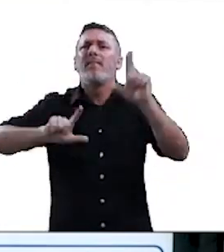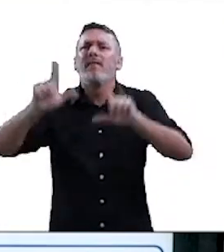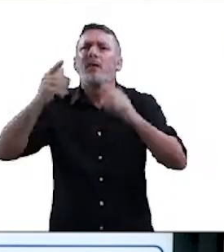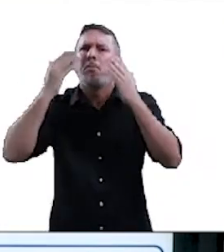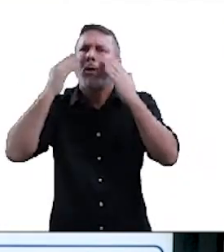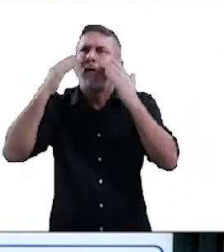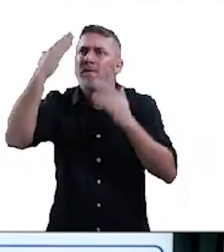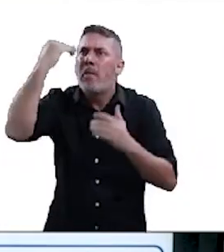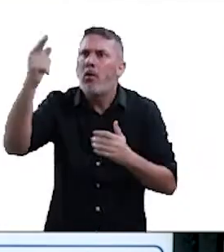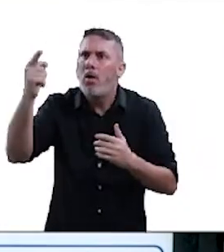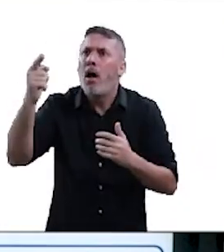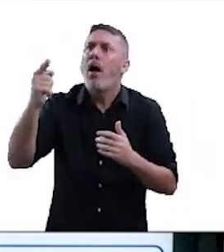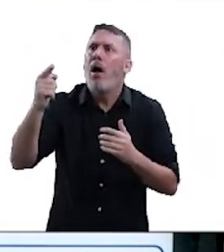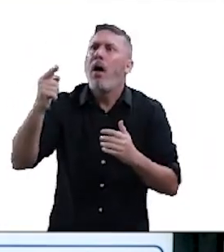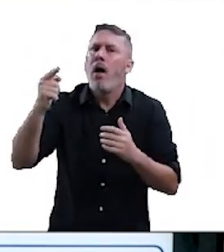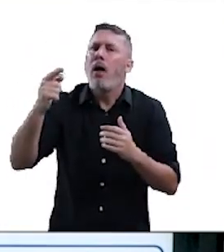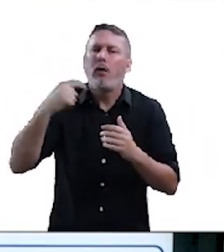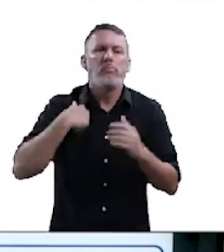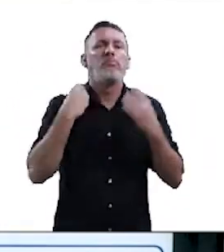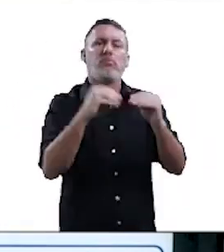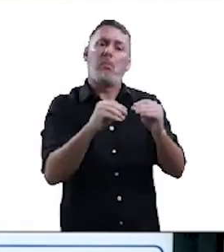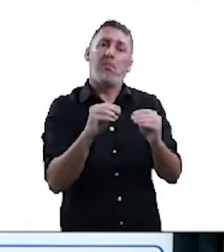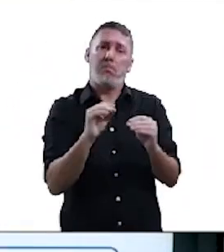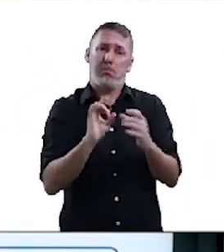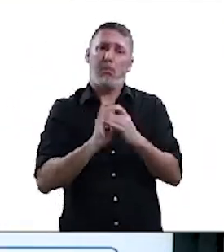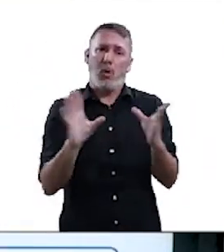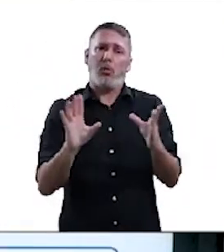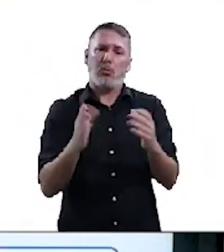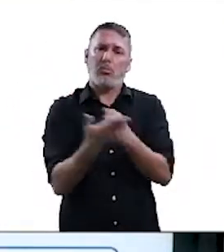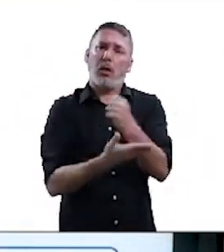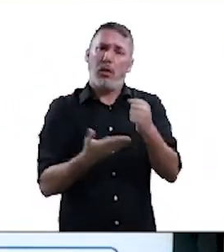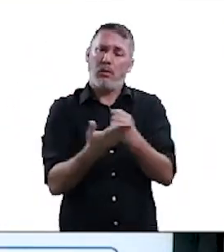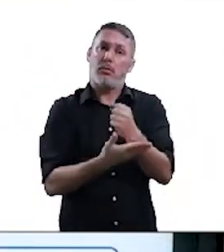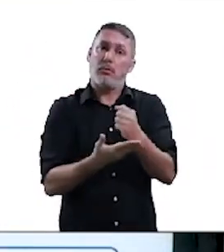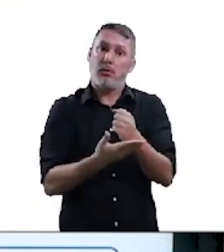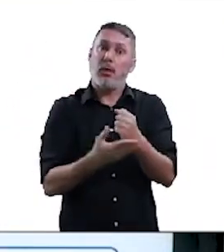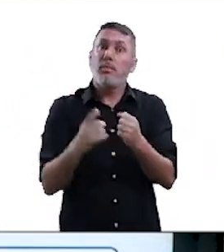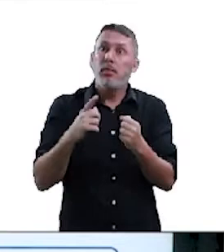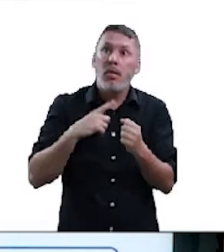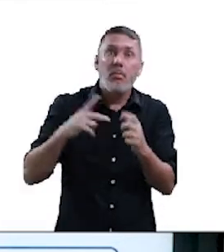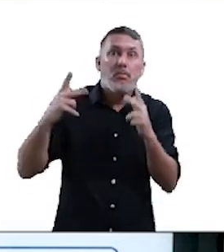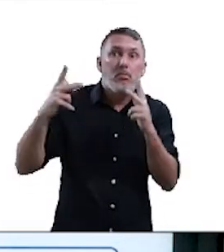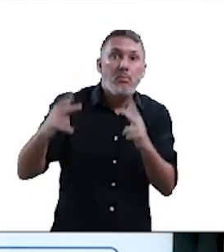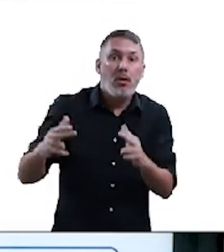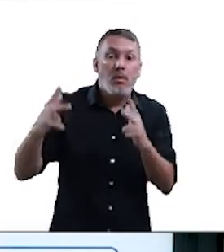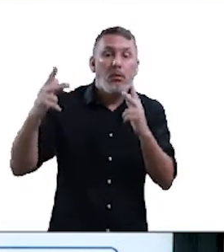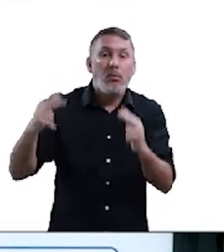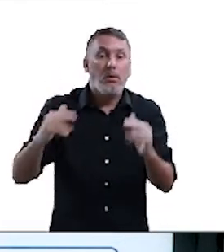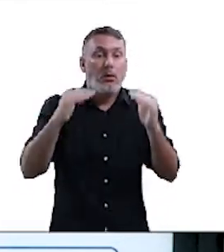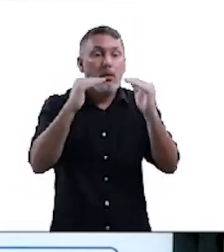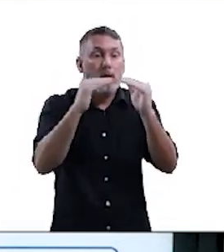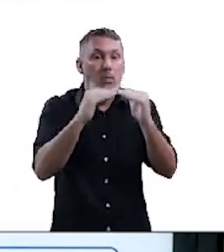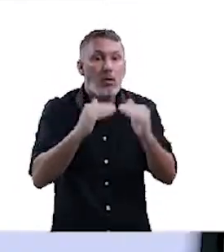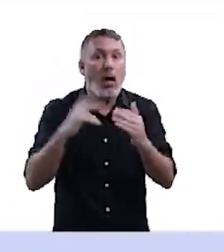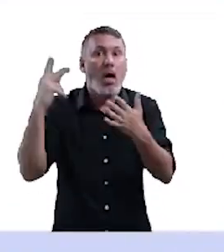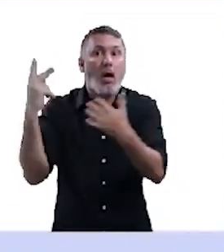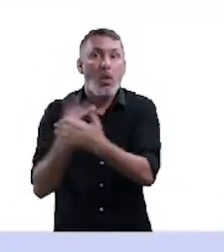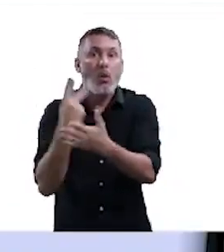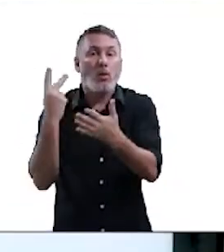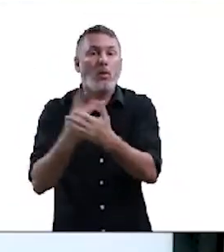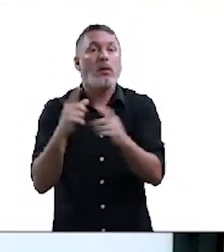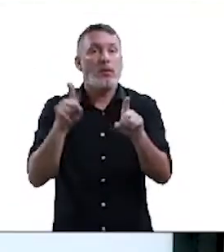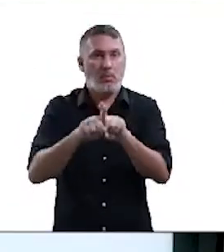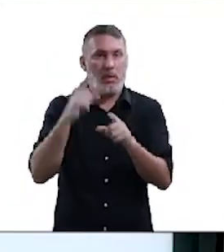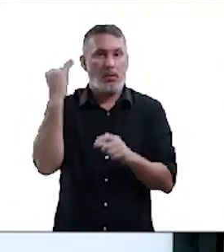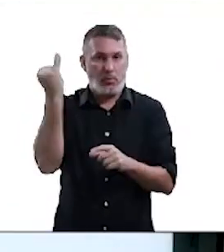você pode usar isso no seu texto, porque é uma fundamentação, desde que ela seja pertinente, legitimada e produtiva.